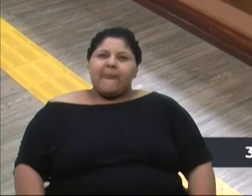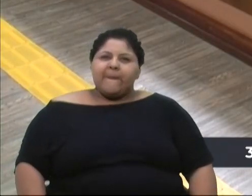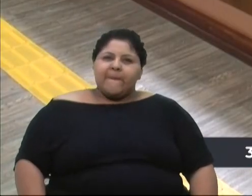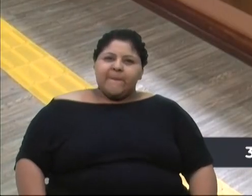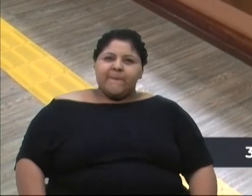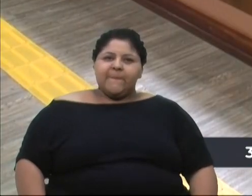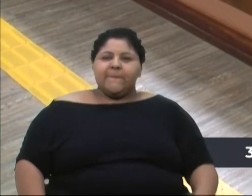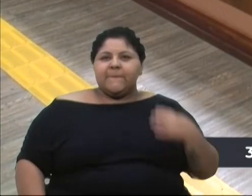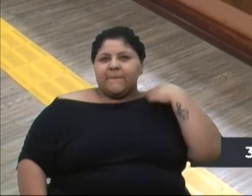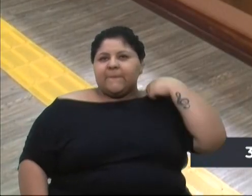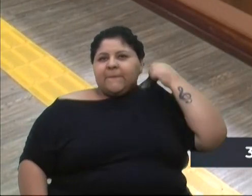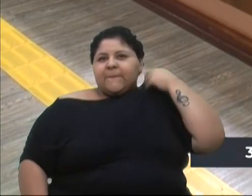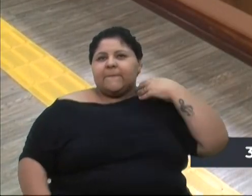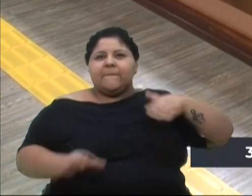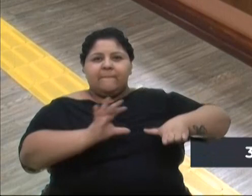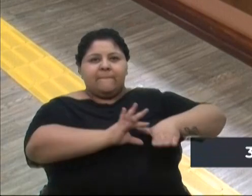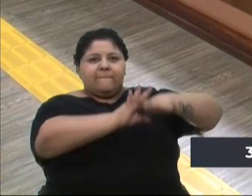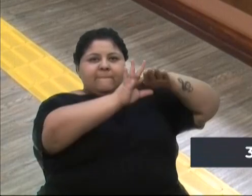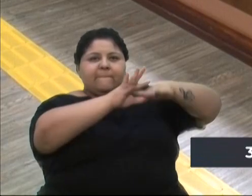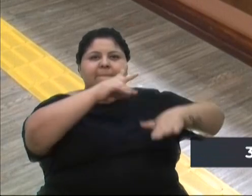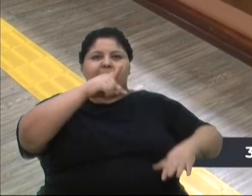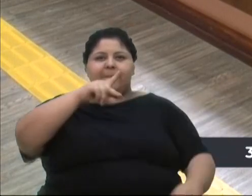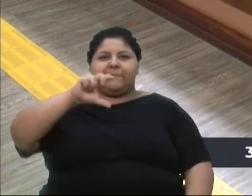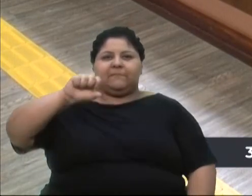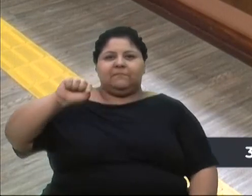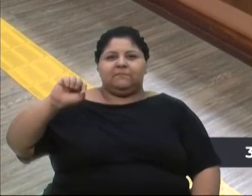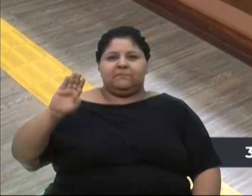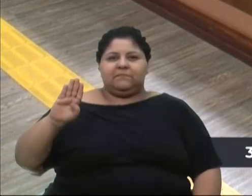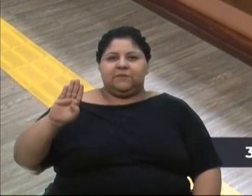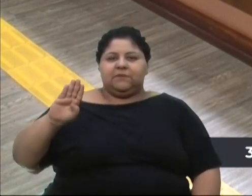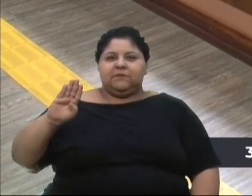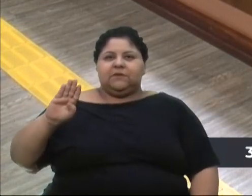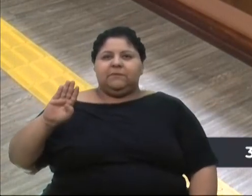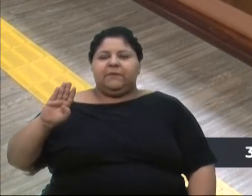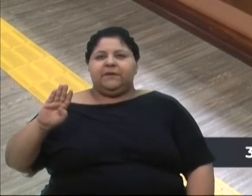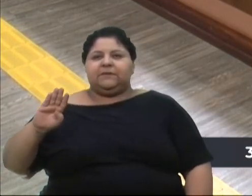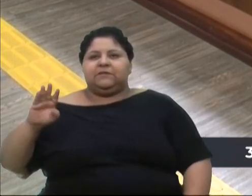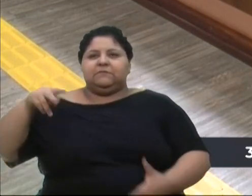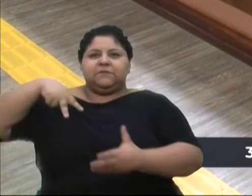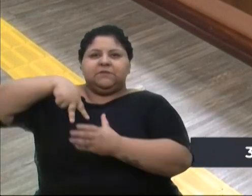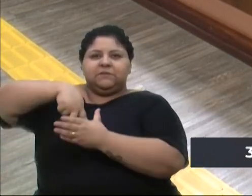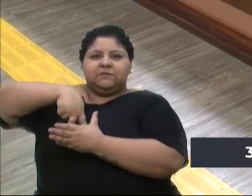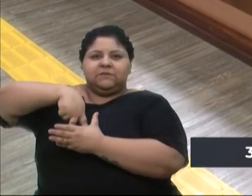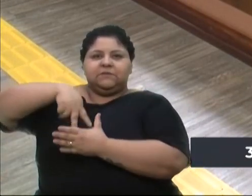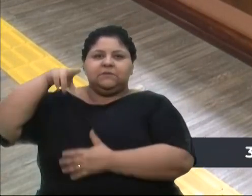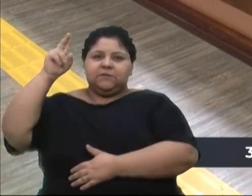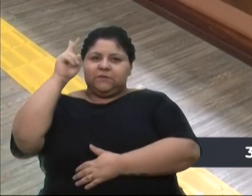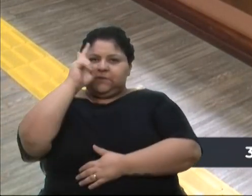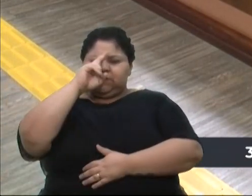Obrigado. Em declaração de líder, bancada do PSD, na tribuna, Juliano Valim.